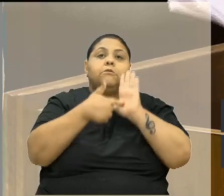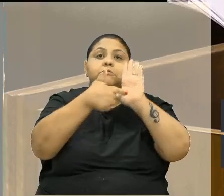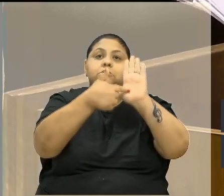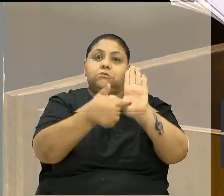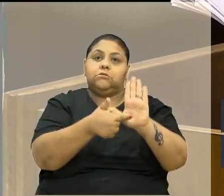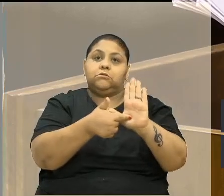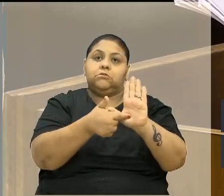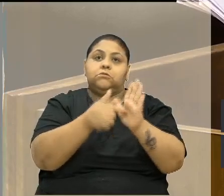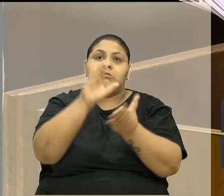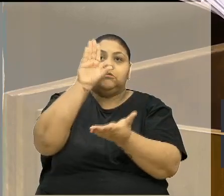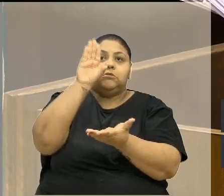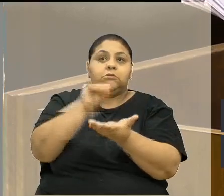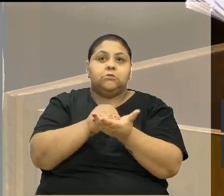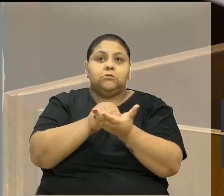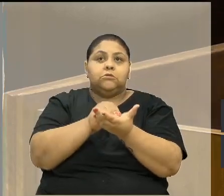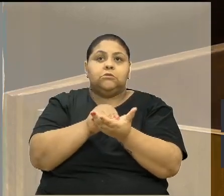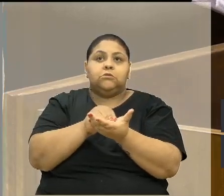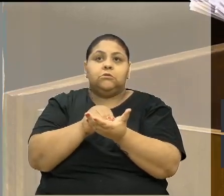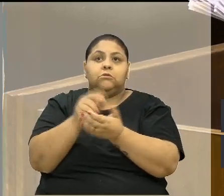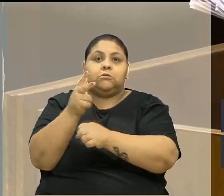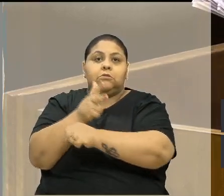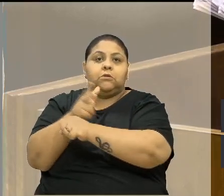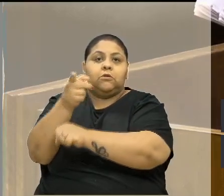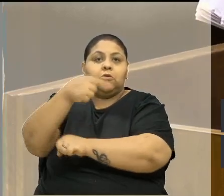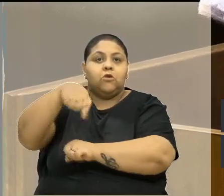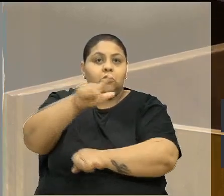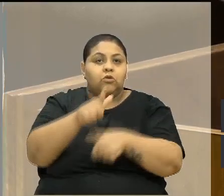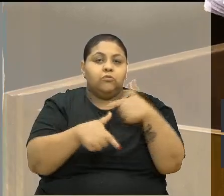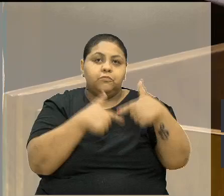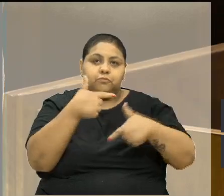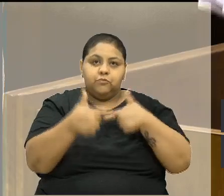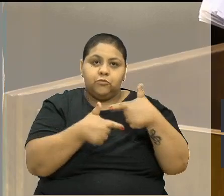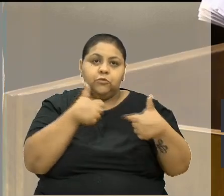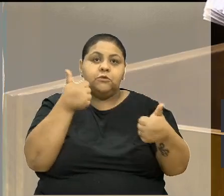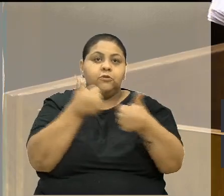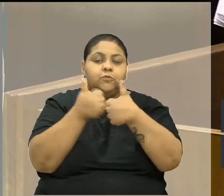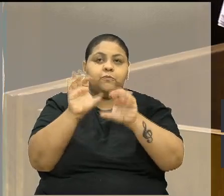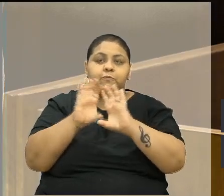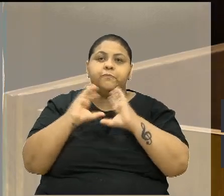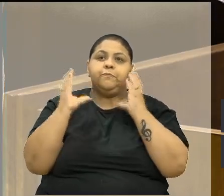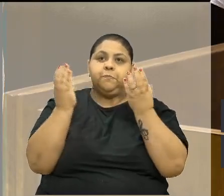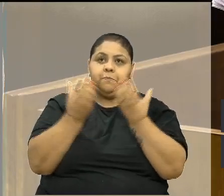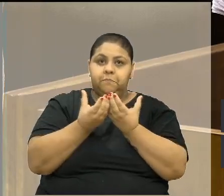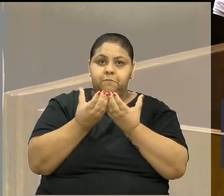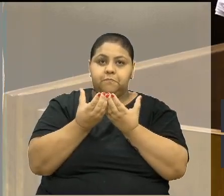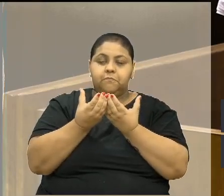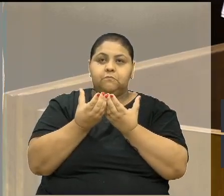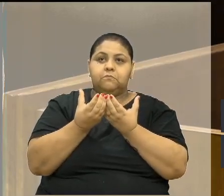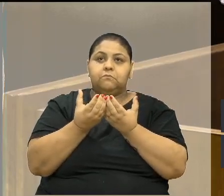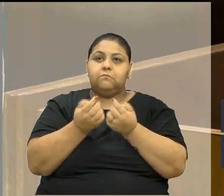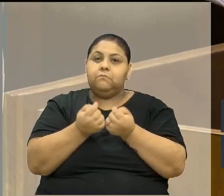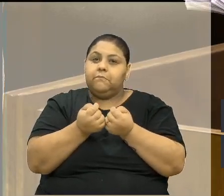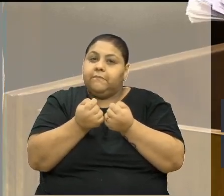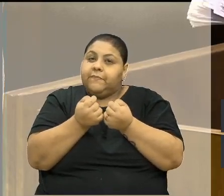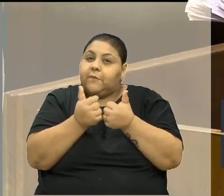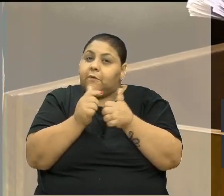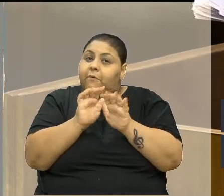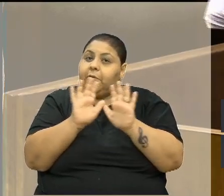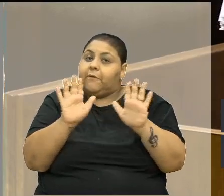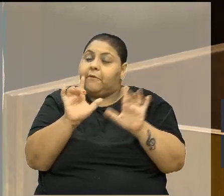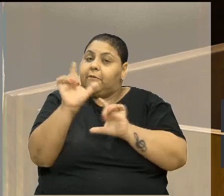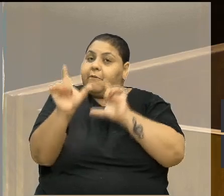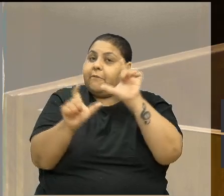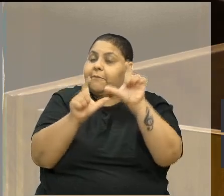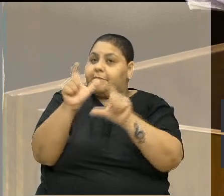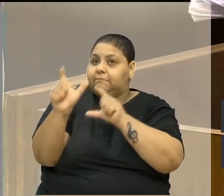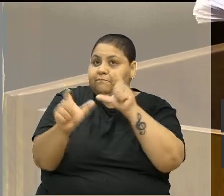deixar aqui registrado para as câmaras, que é o nosso trabalho junto à comunidade. Parece, por muitas pessoas, né,